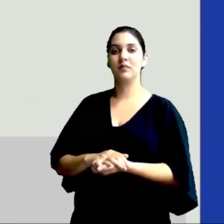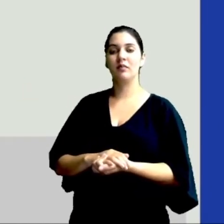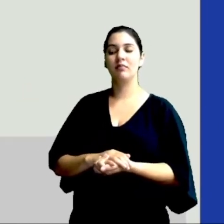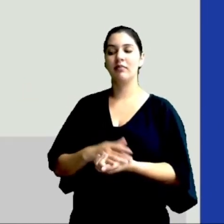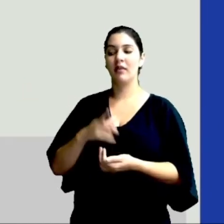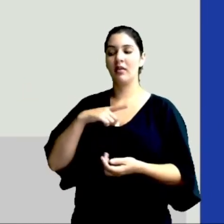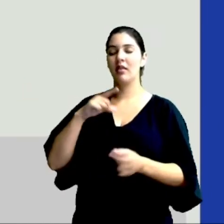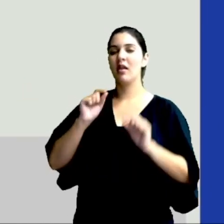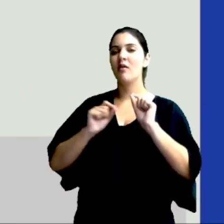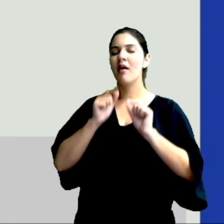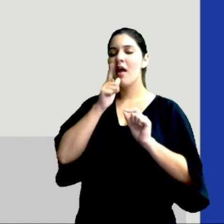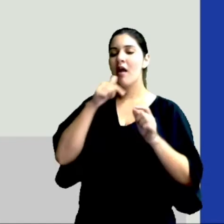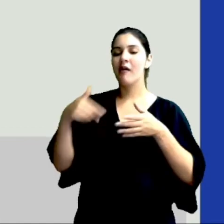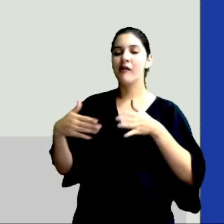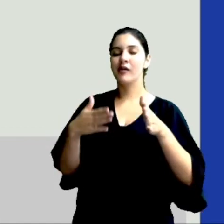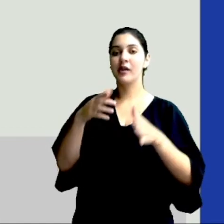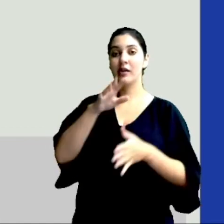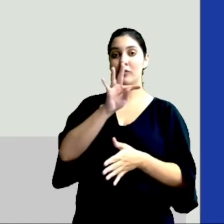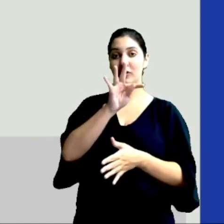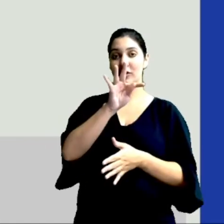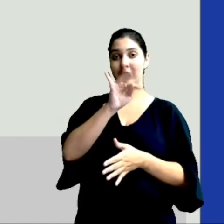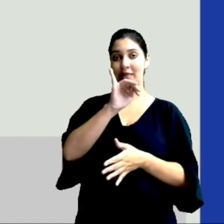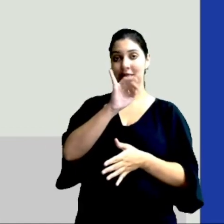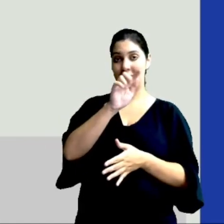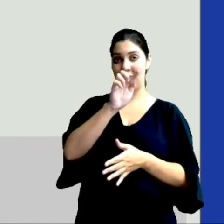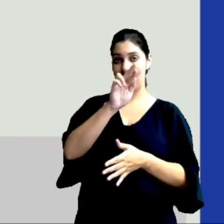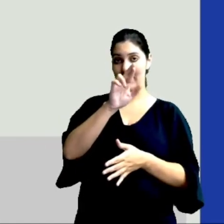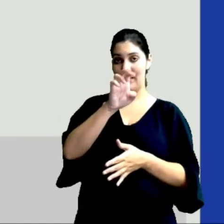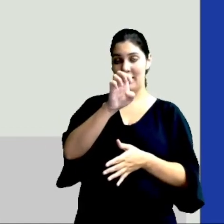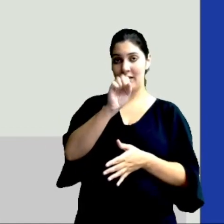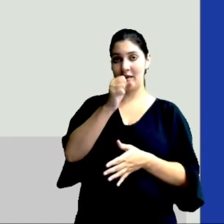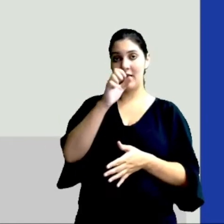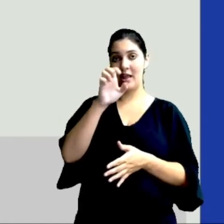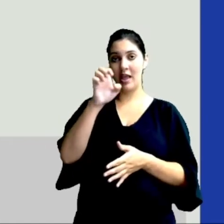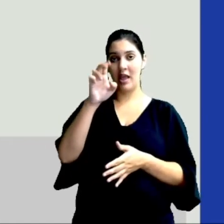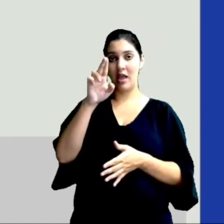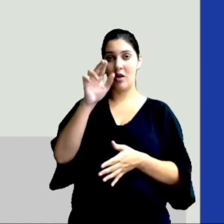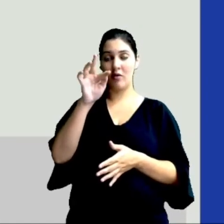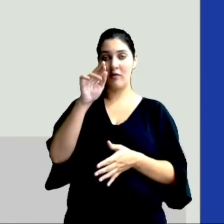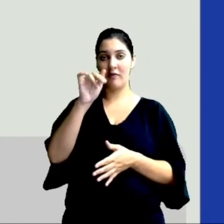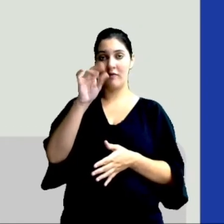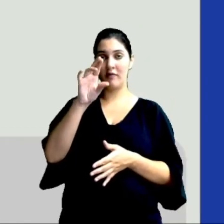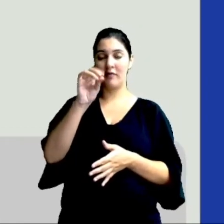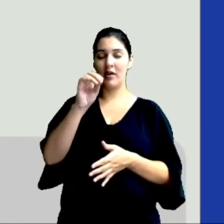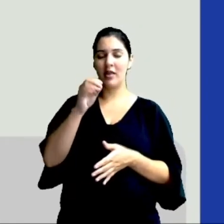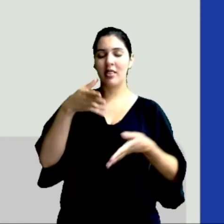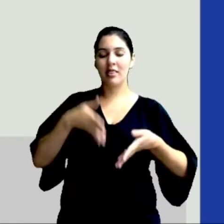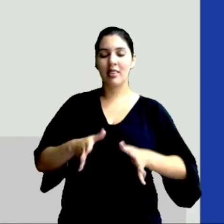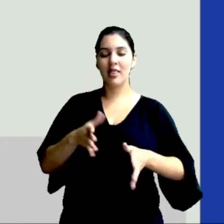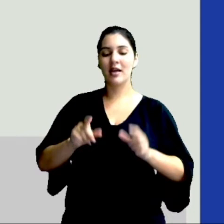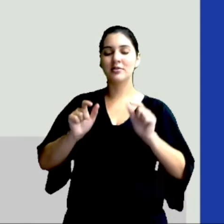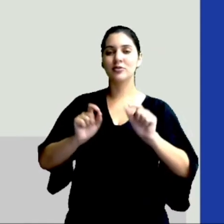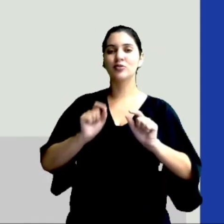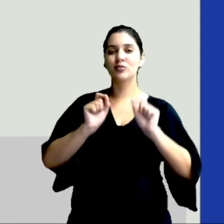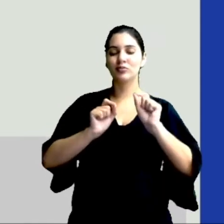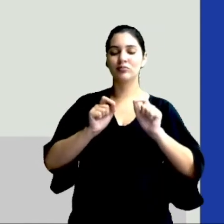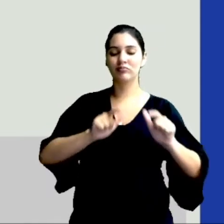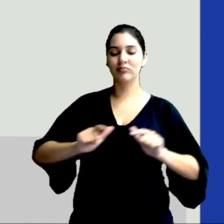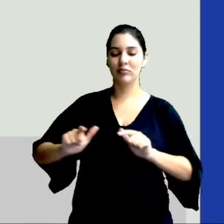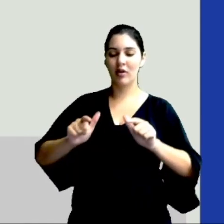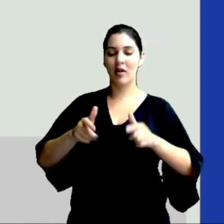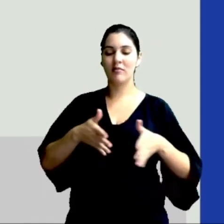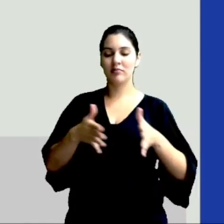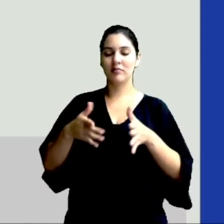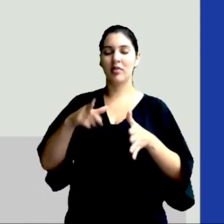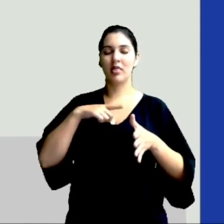O caso dos rios Tigres e Eufrates. Os rios Tigres e Eufrates nascem no território turco, e daí eles correm em